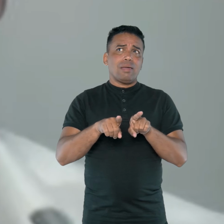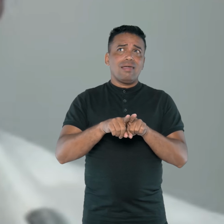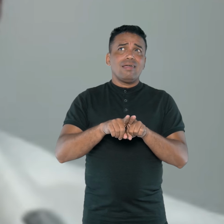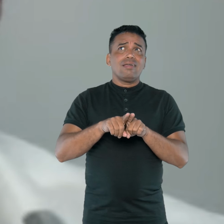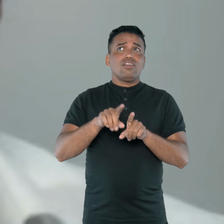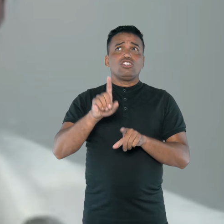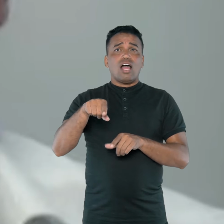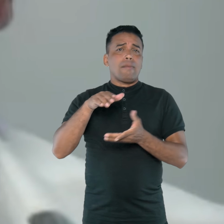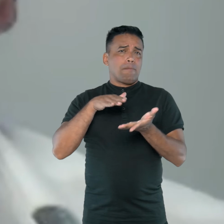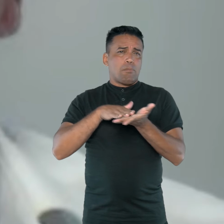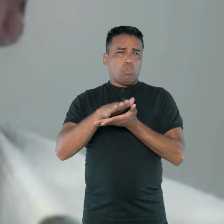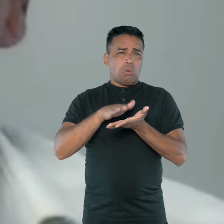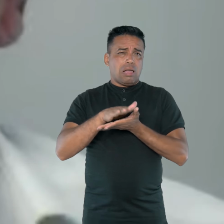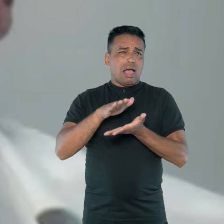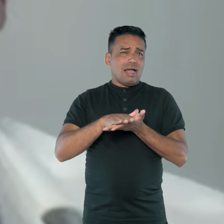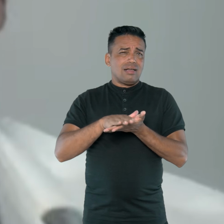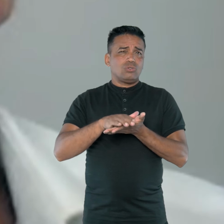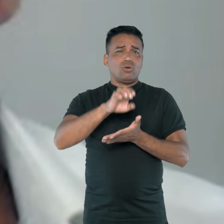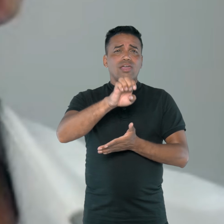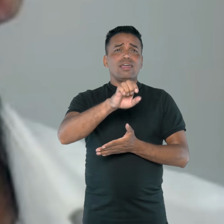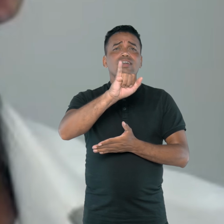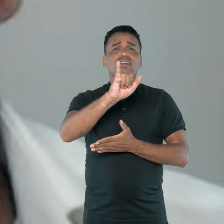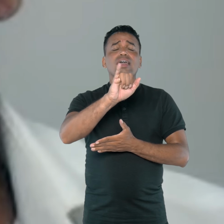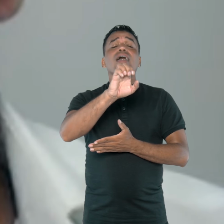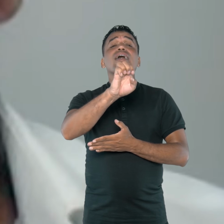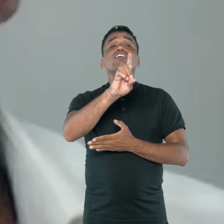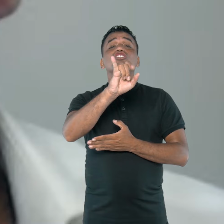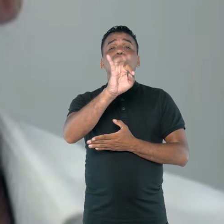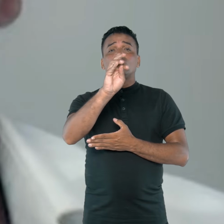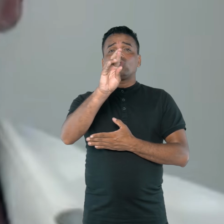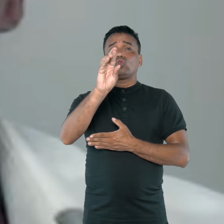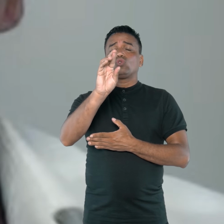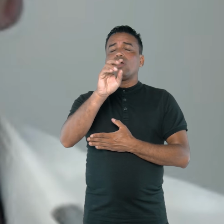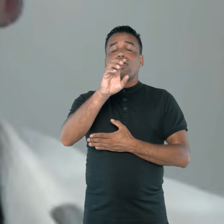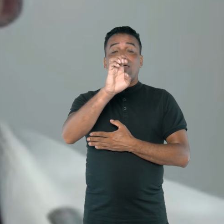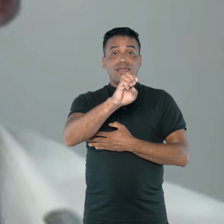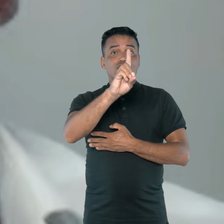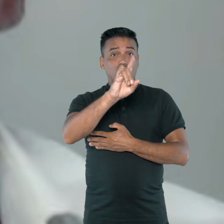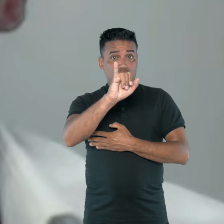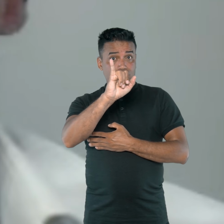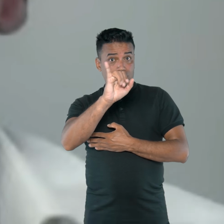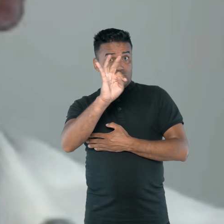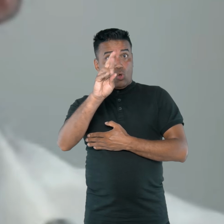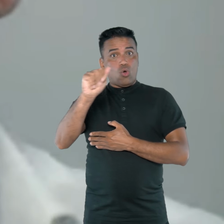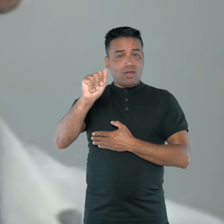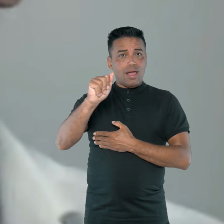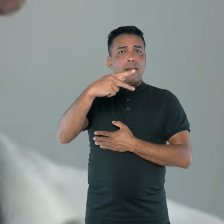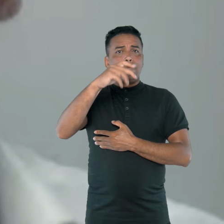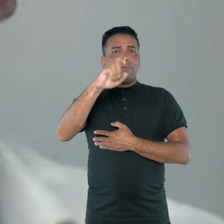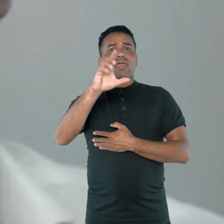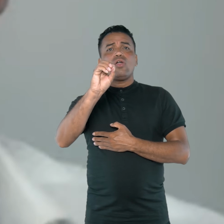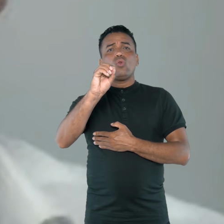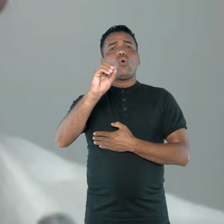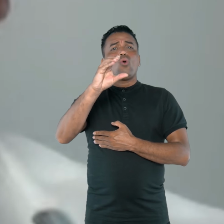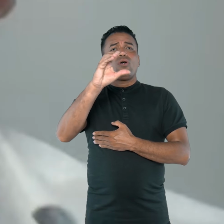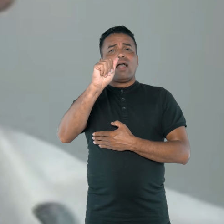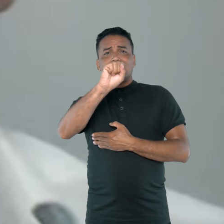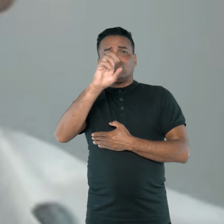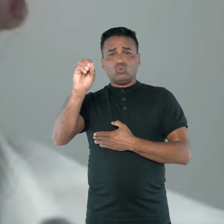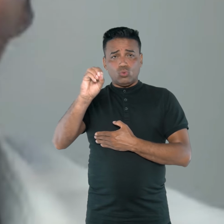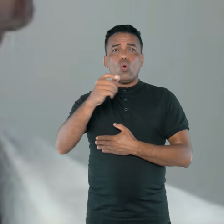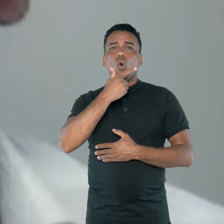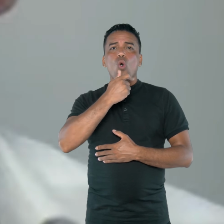ele foi publicado pela editora Telucaso, né? A editora Telucaso, o editor é o André Condo, que é um